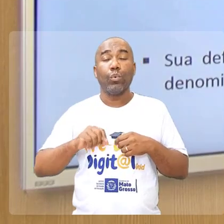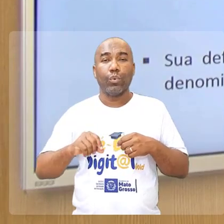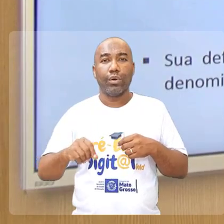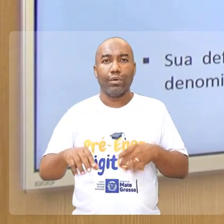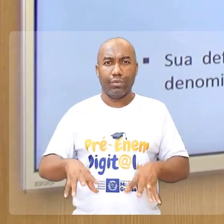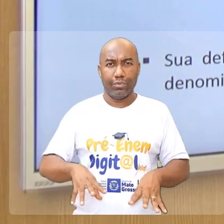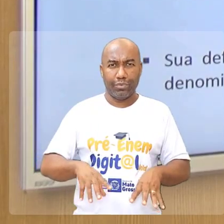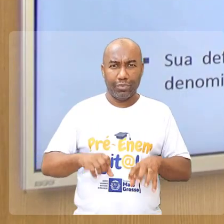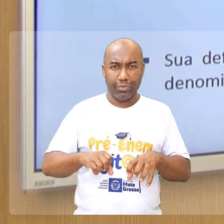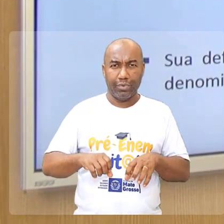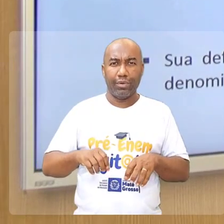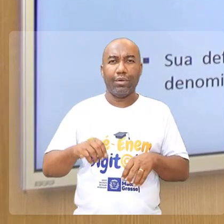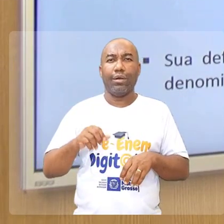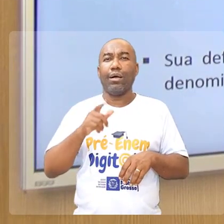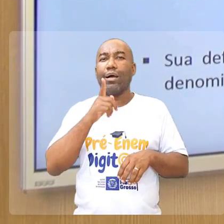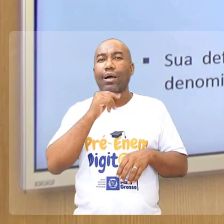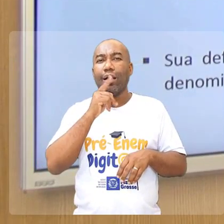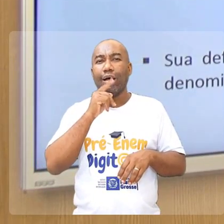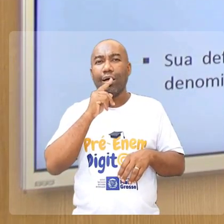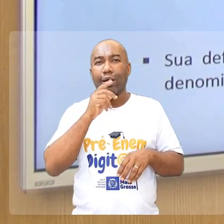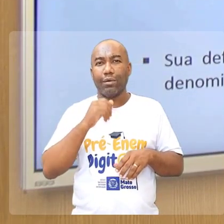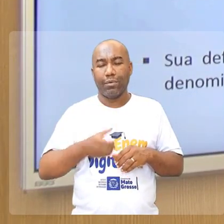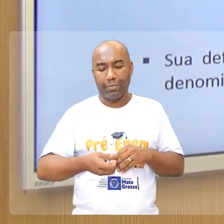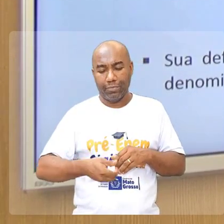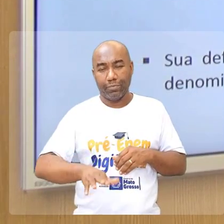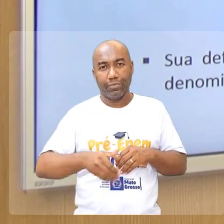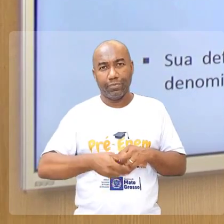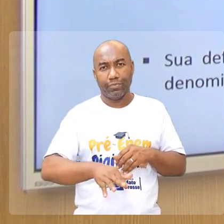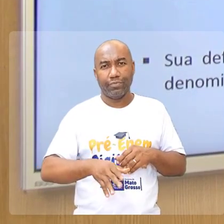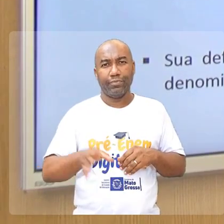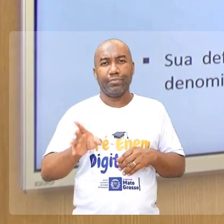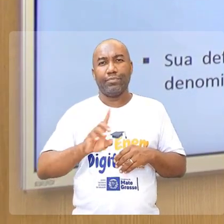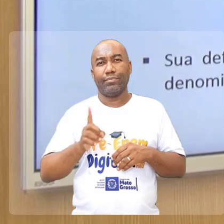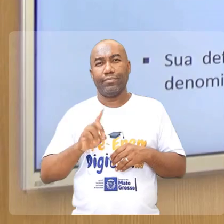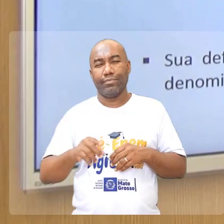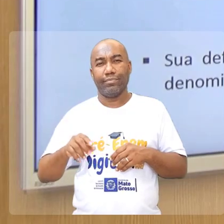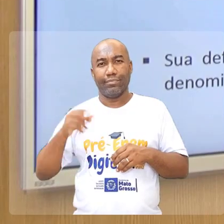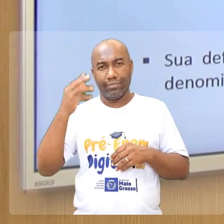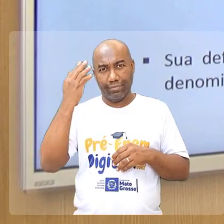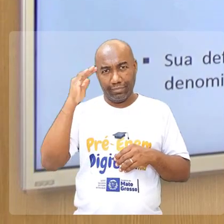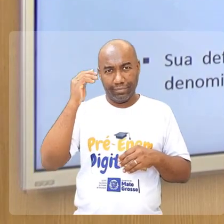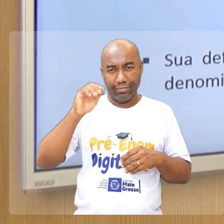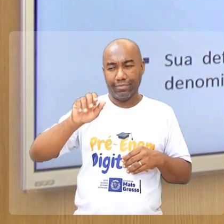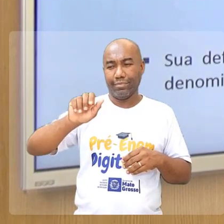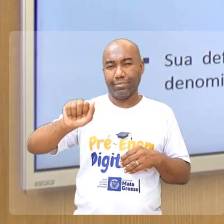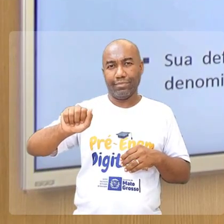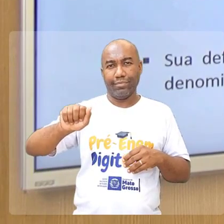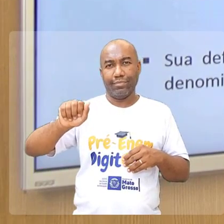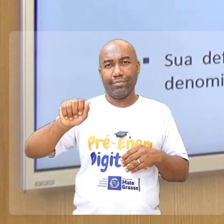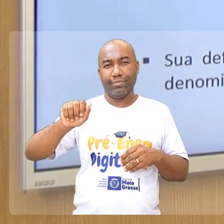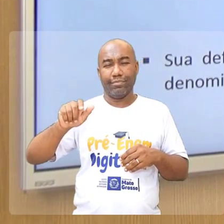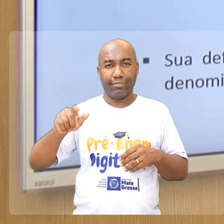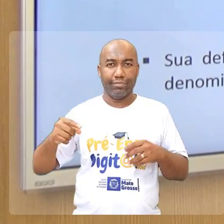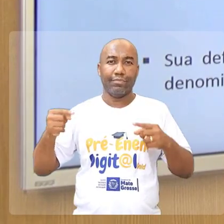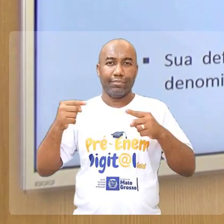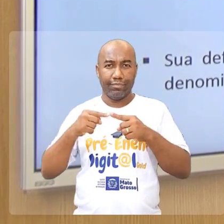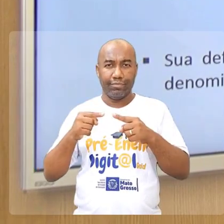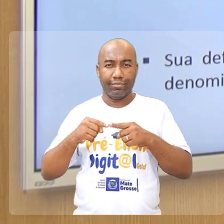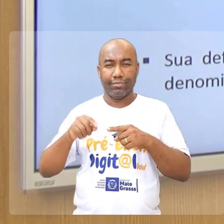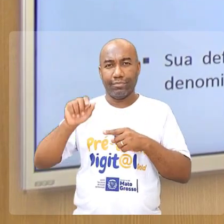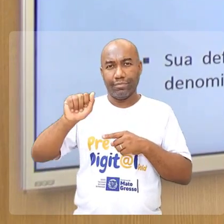menos água eu vou perder na minha urina. Então a relação é inversamente proporcional.